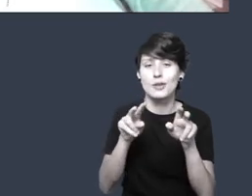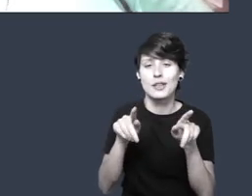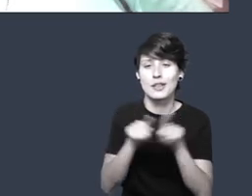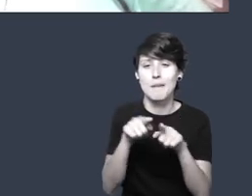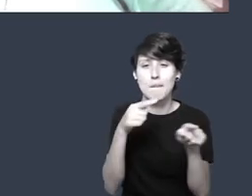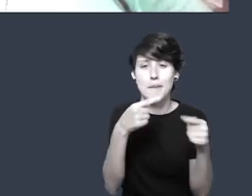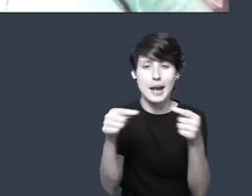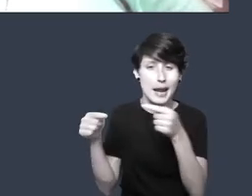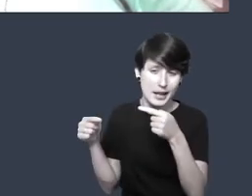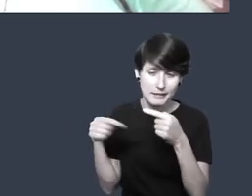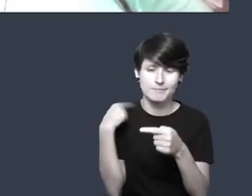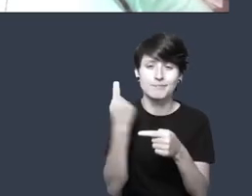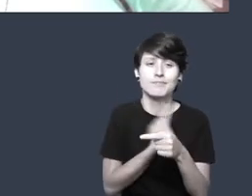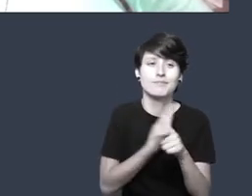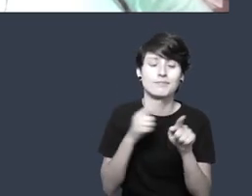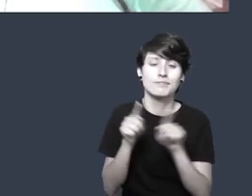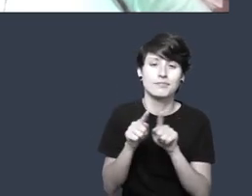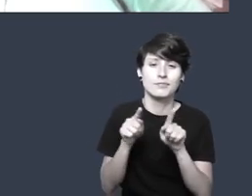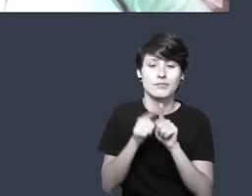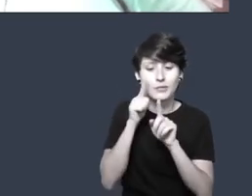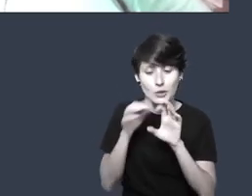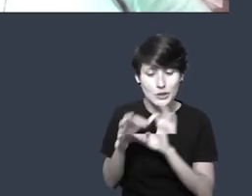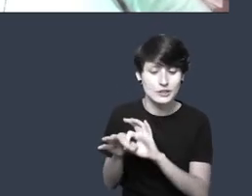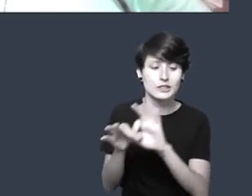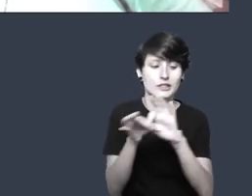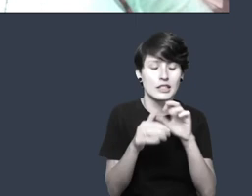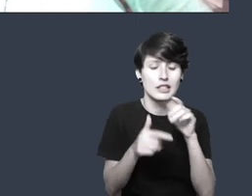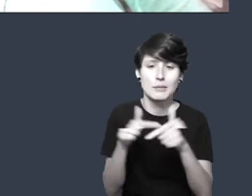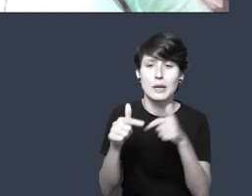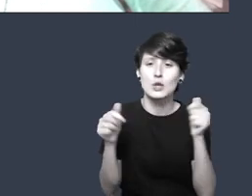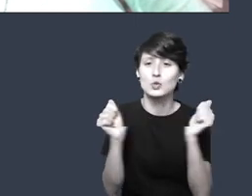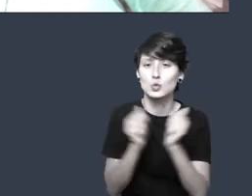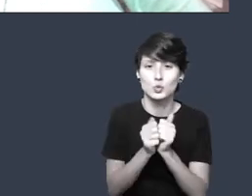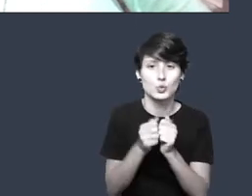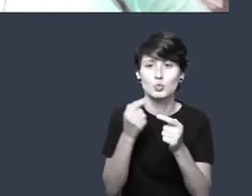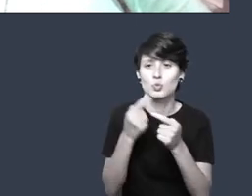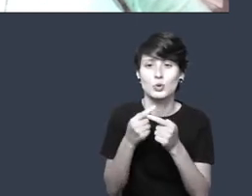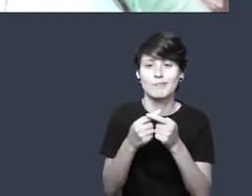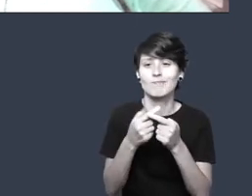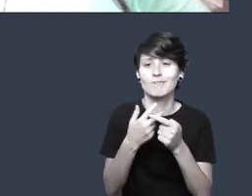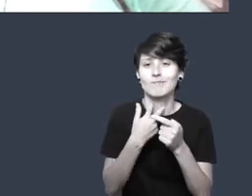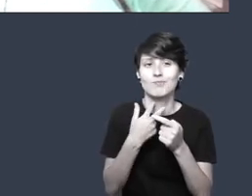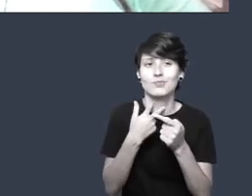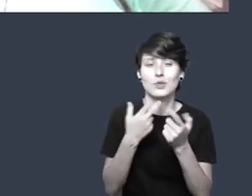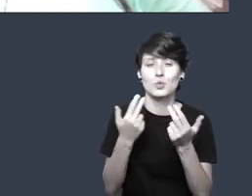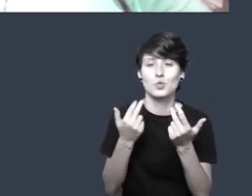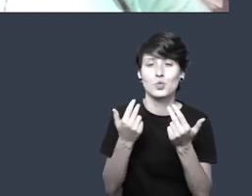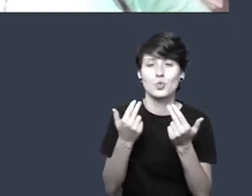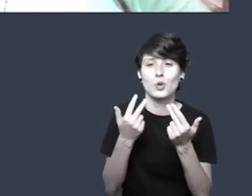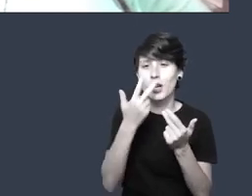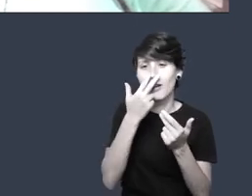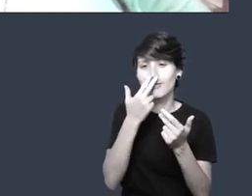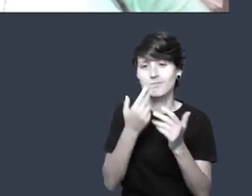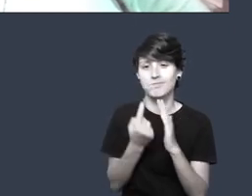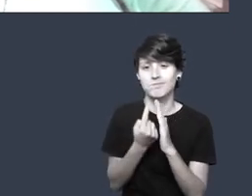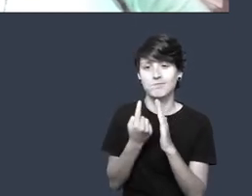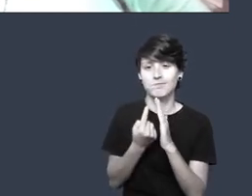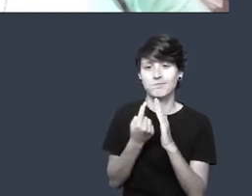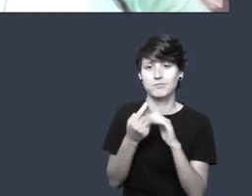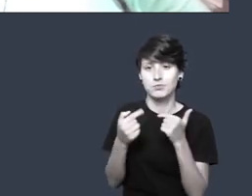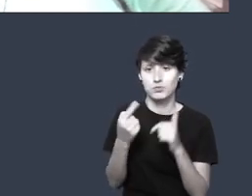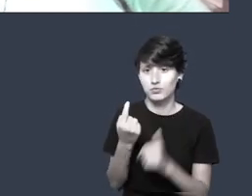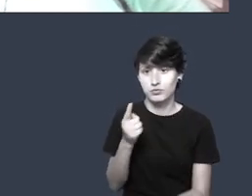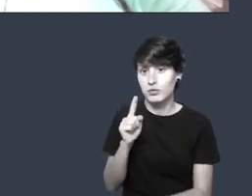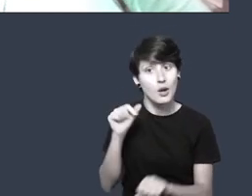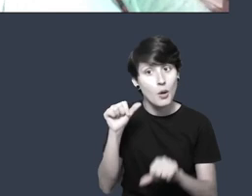em que a gente também se una, né, para a gente trabalhar nisso junto, né? Porque não dá para a gente ficar nesses se isolar e trabalhar sozinho. Não tem como as coisas